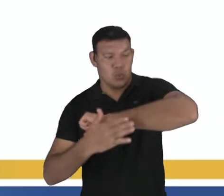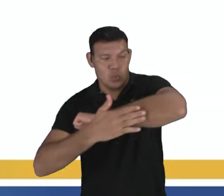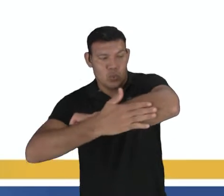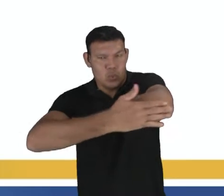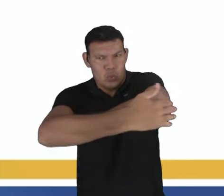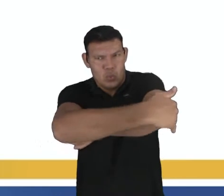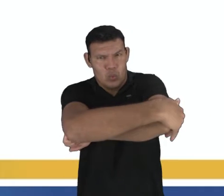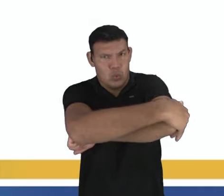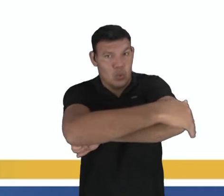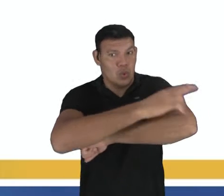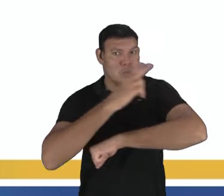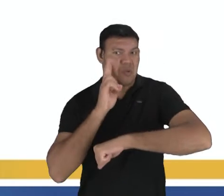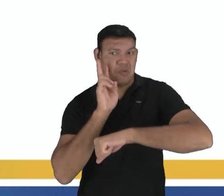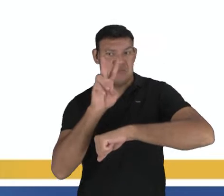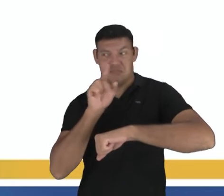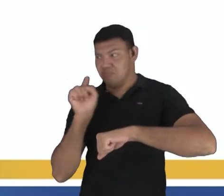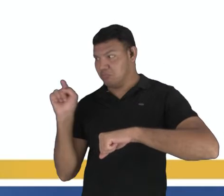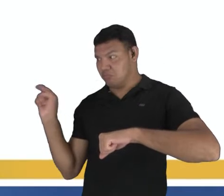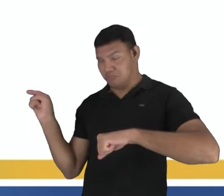vê-lo na esquina.